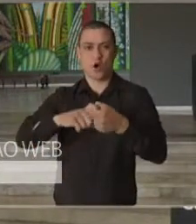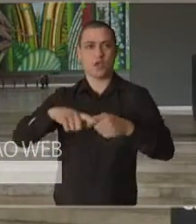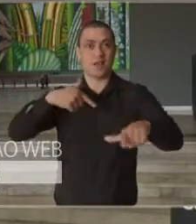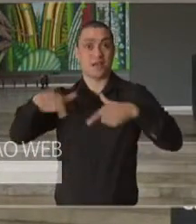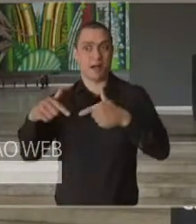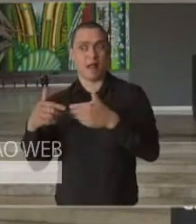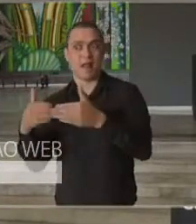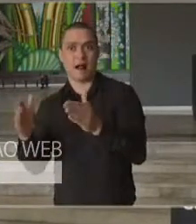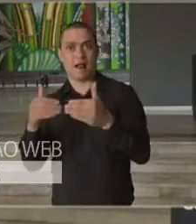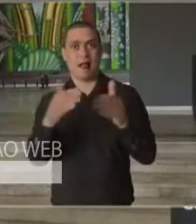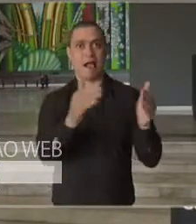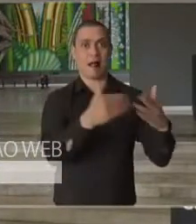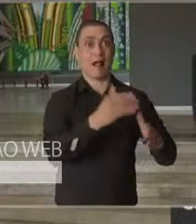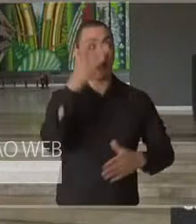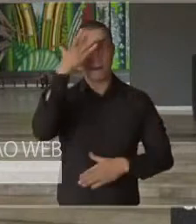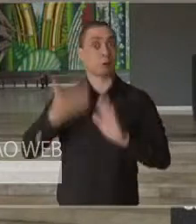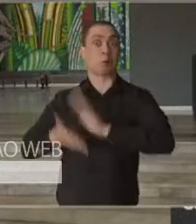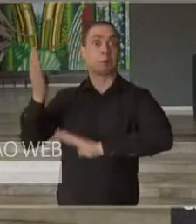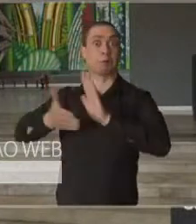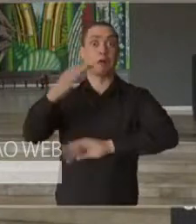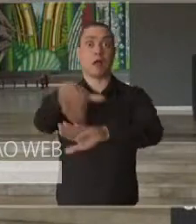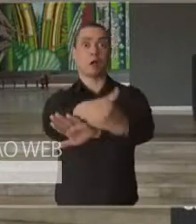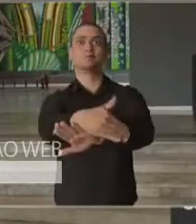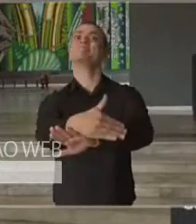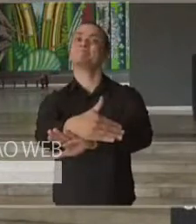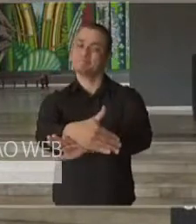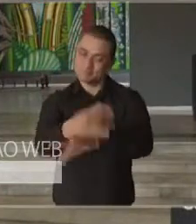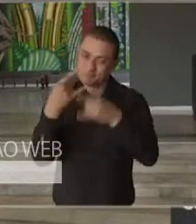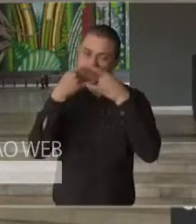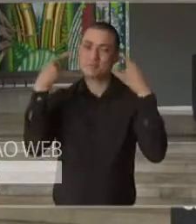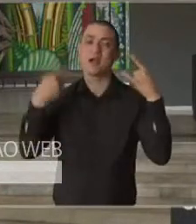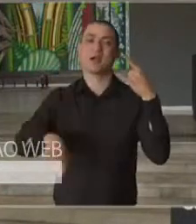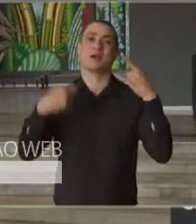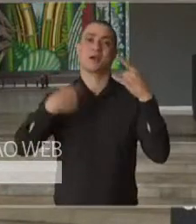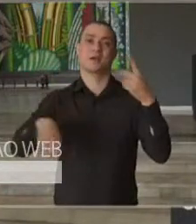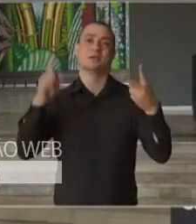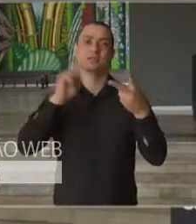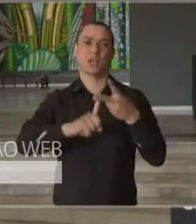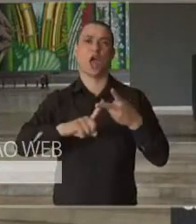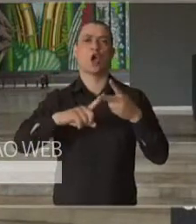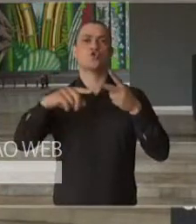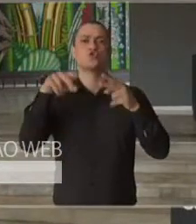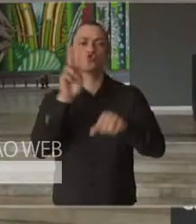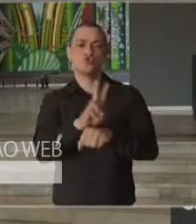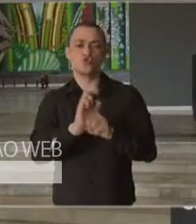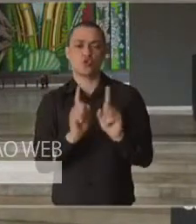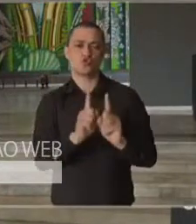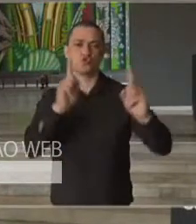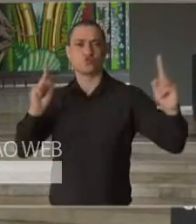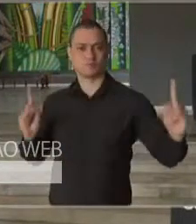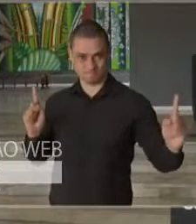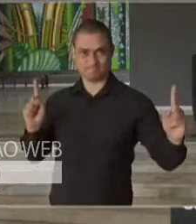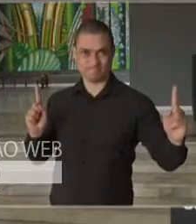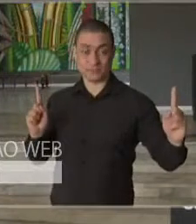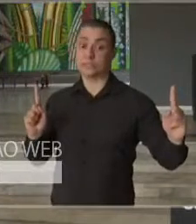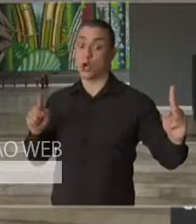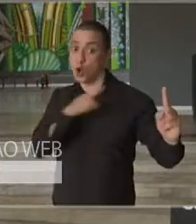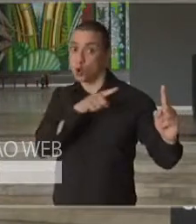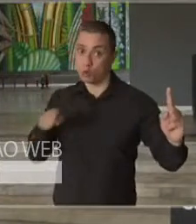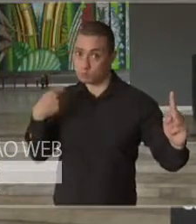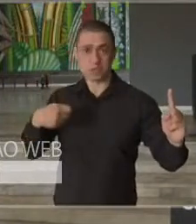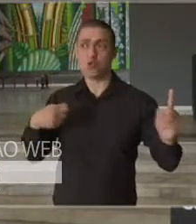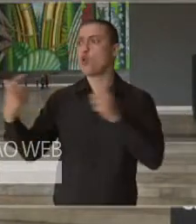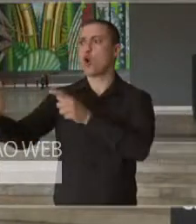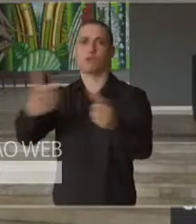mais pessoas nas ruas, então precisamos utilizar máscaras, reforçar os protocolos de distanciamento, independente de